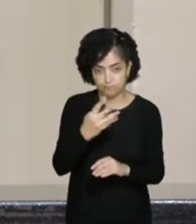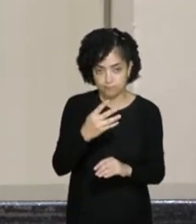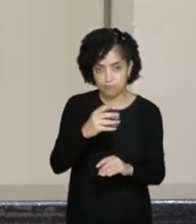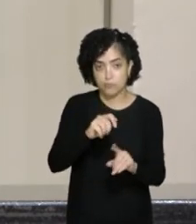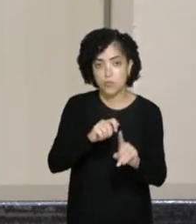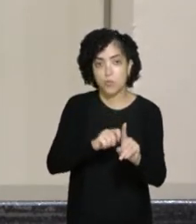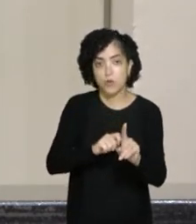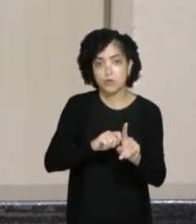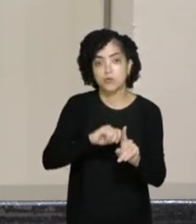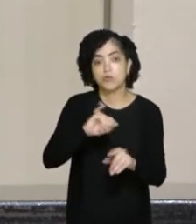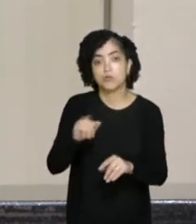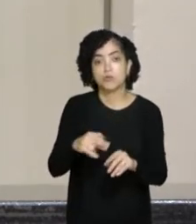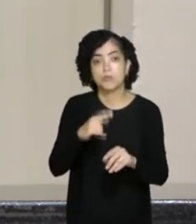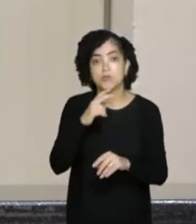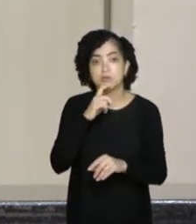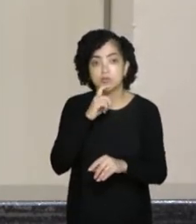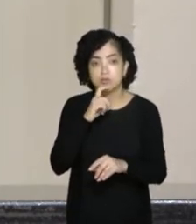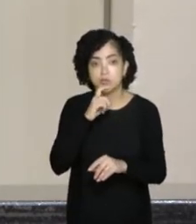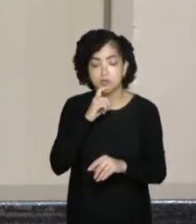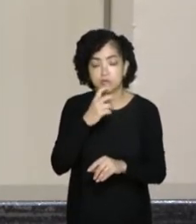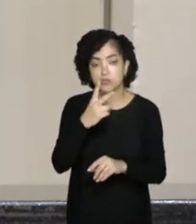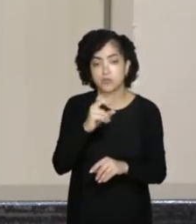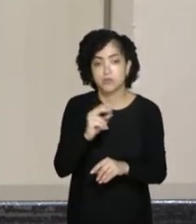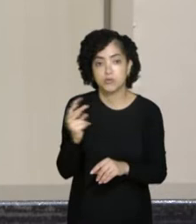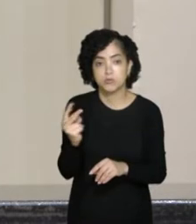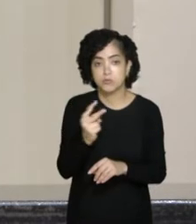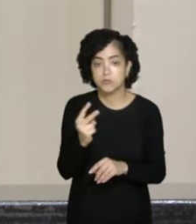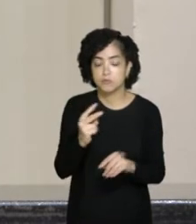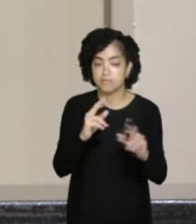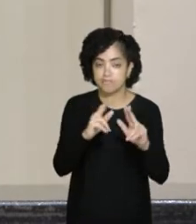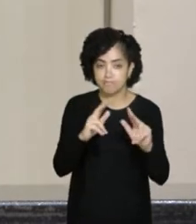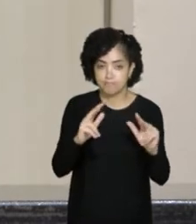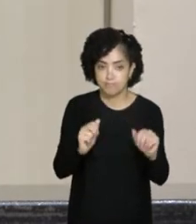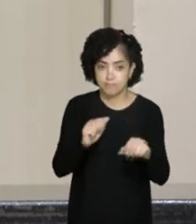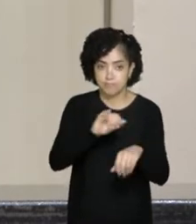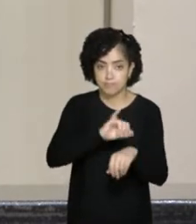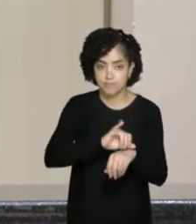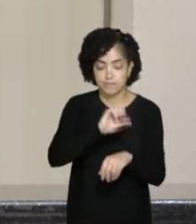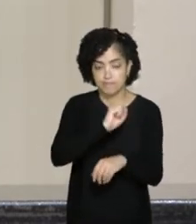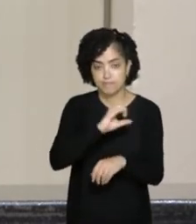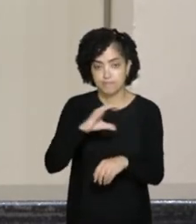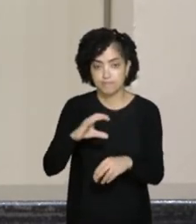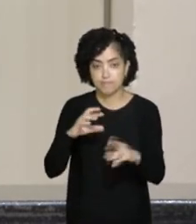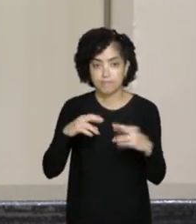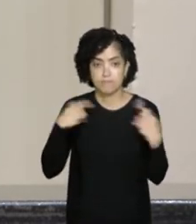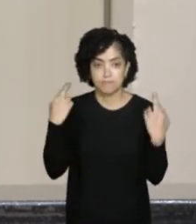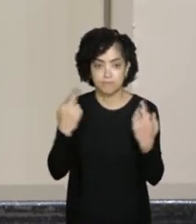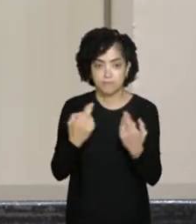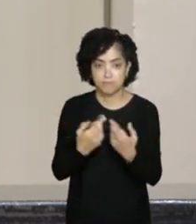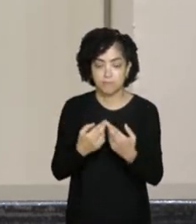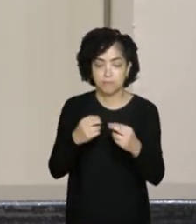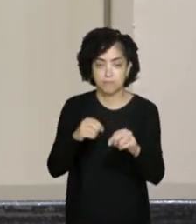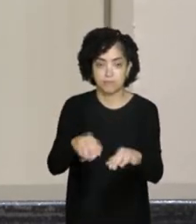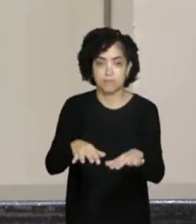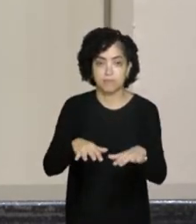ano 2022, na cidade de Florianópolis, capital do estado de Santa